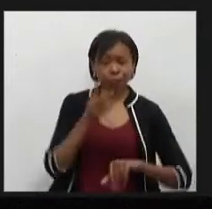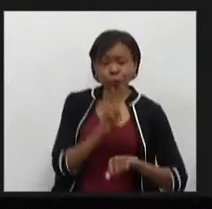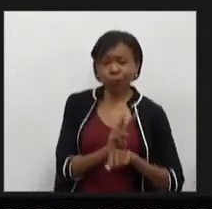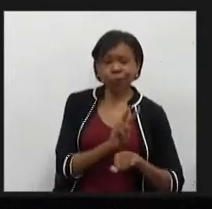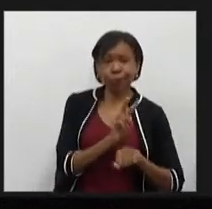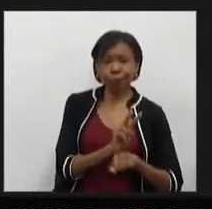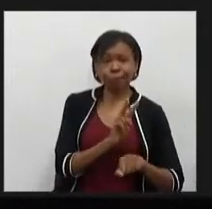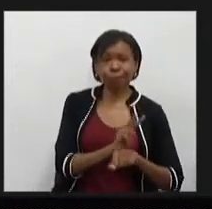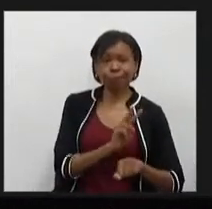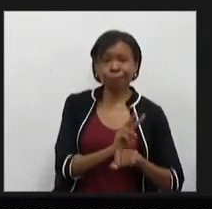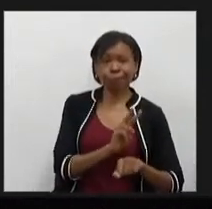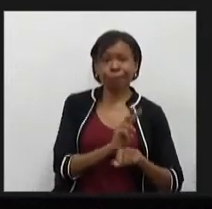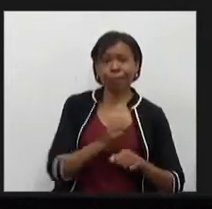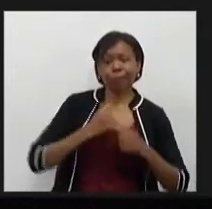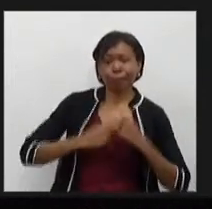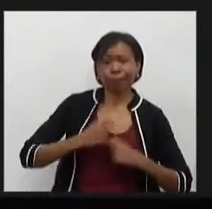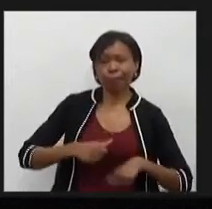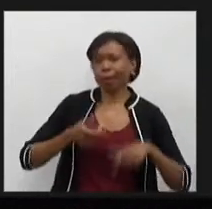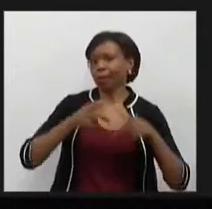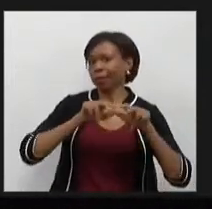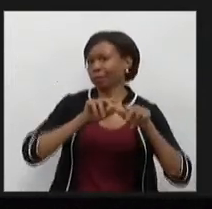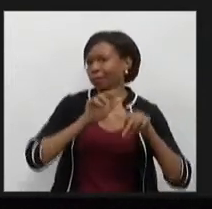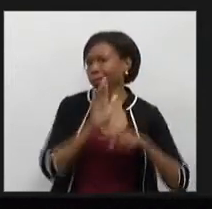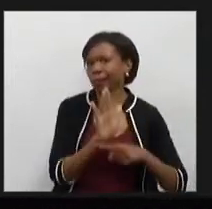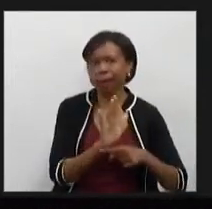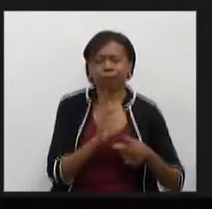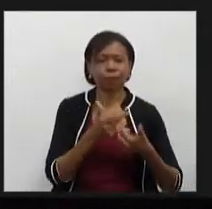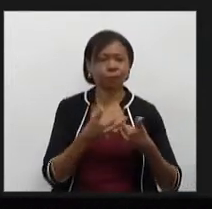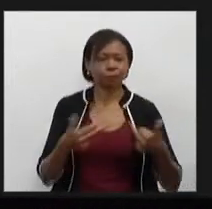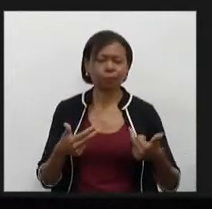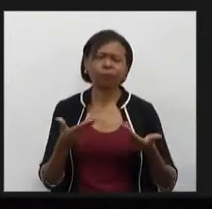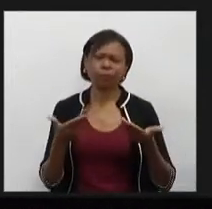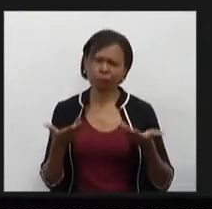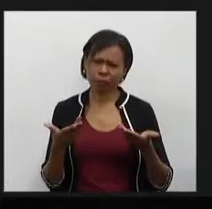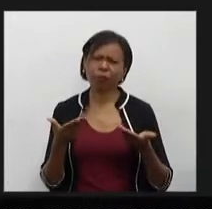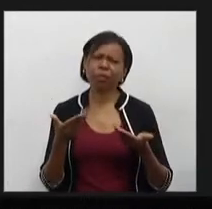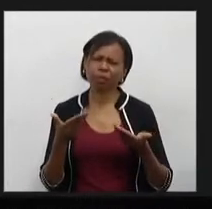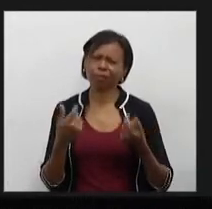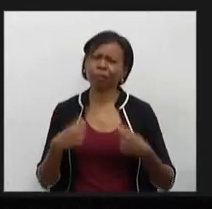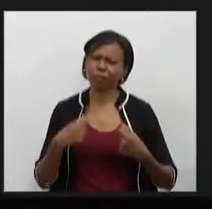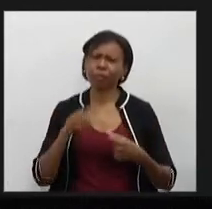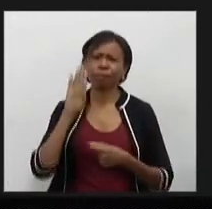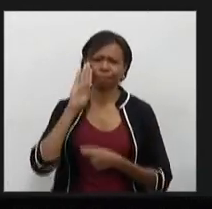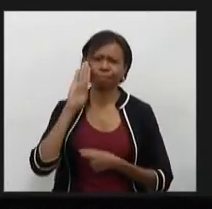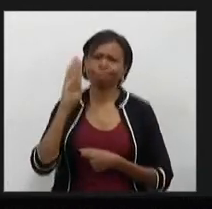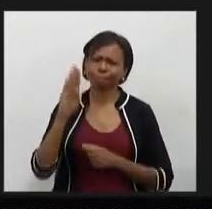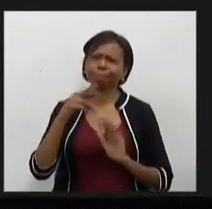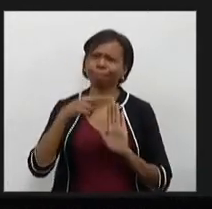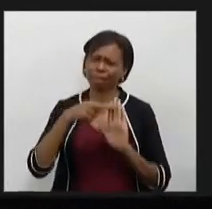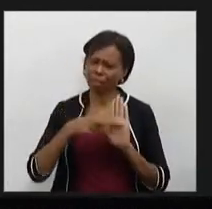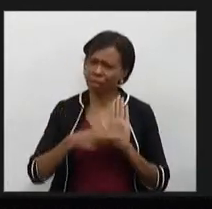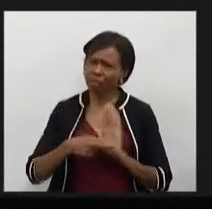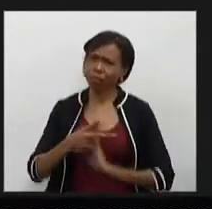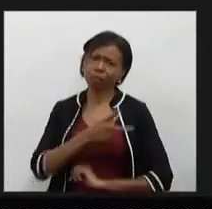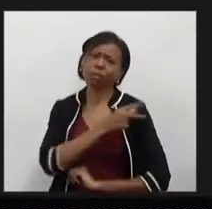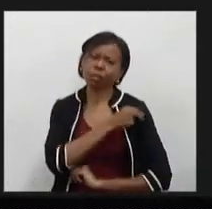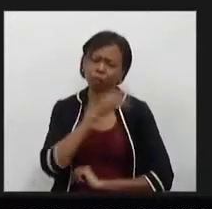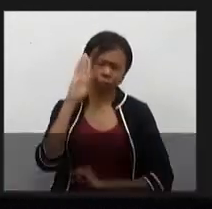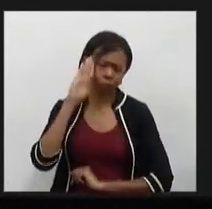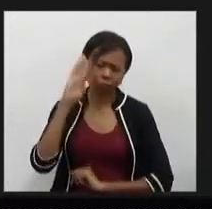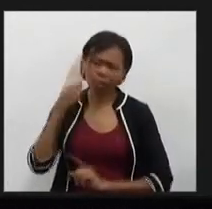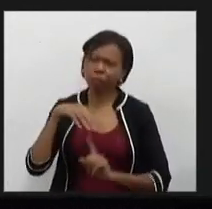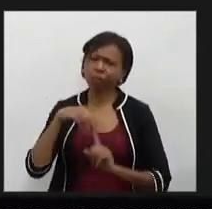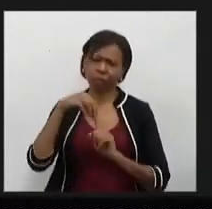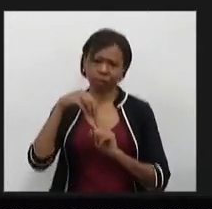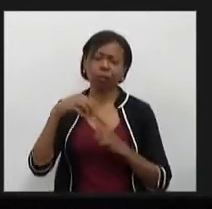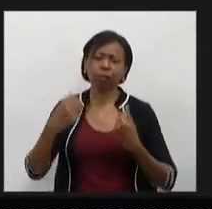reforçar aqui o que todos os amigos já falaram nessa fala, a prioridade é nesses critérios de vacinação, a necessidade de